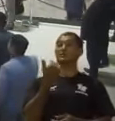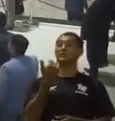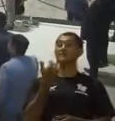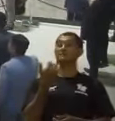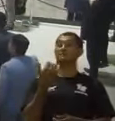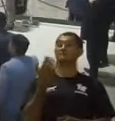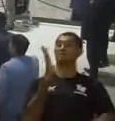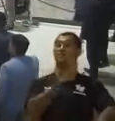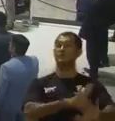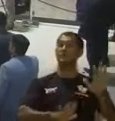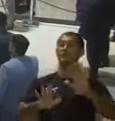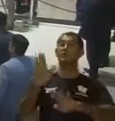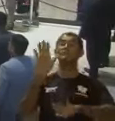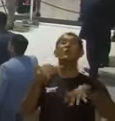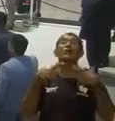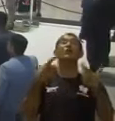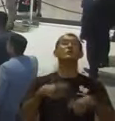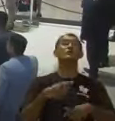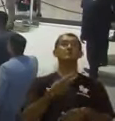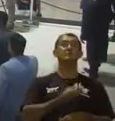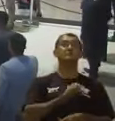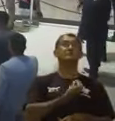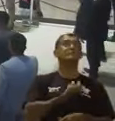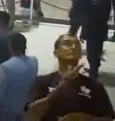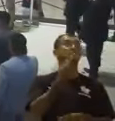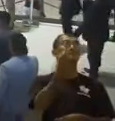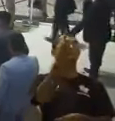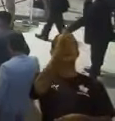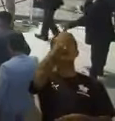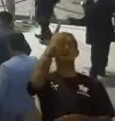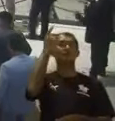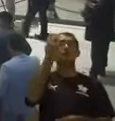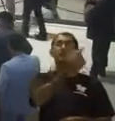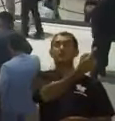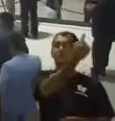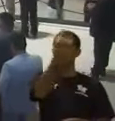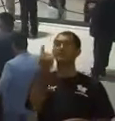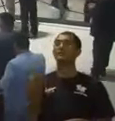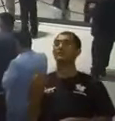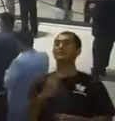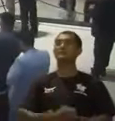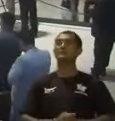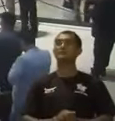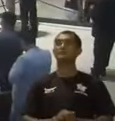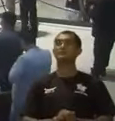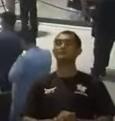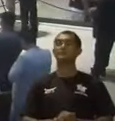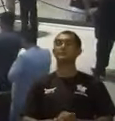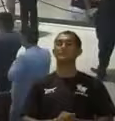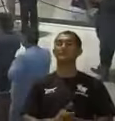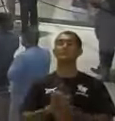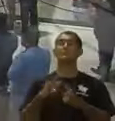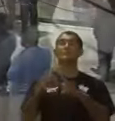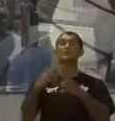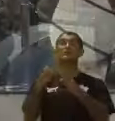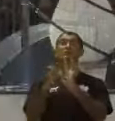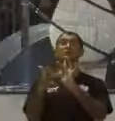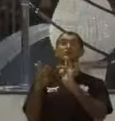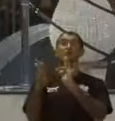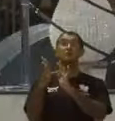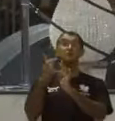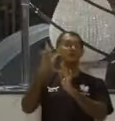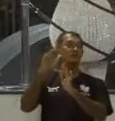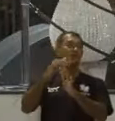a primeira pessoa para Jesus? Venha, Jesus. Ele é o autor e consumador da sua